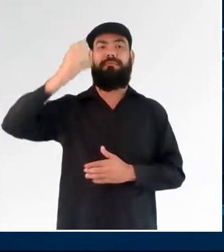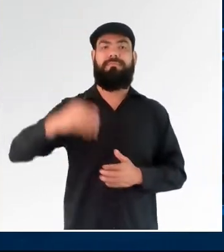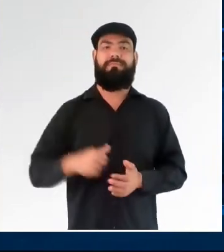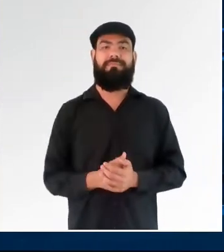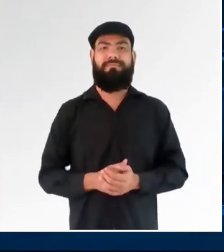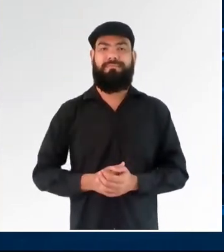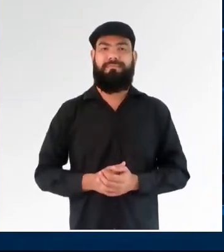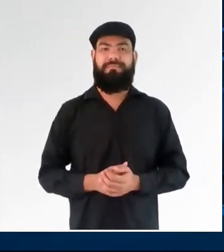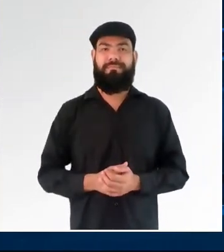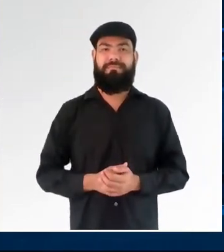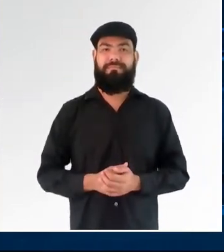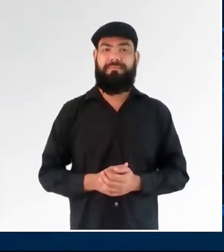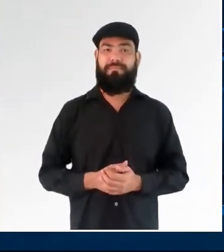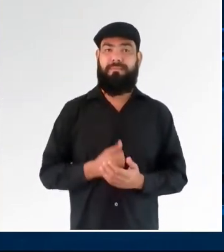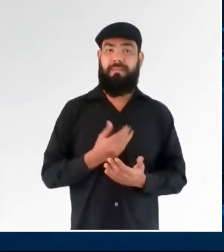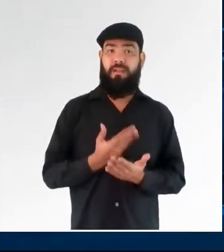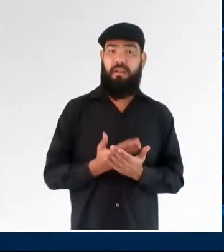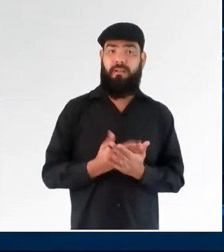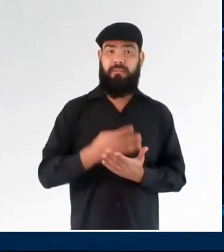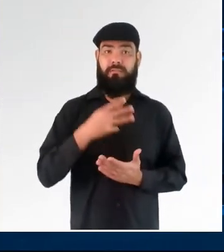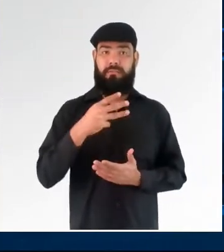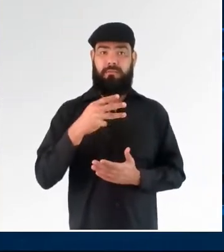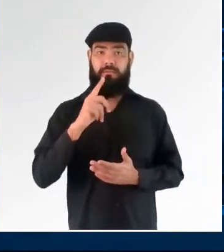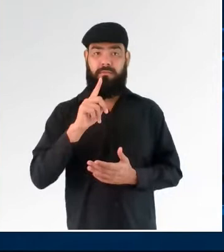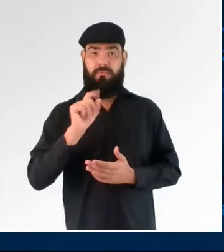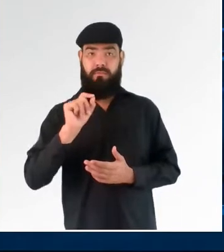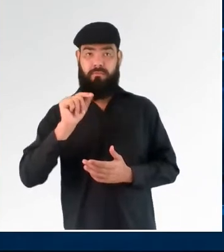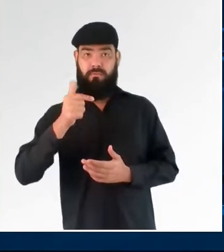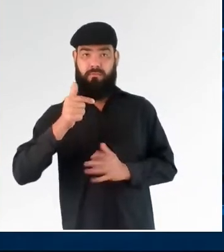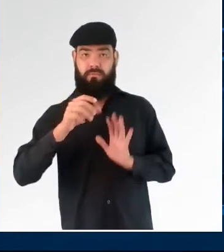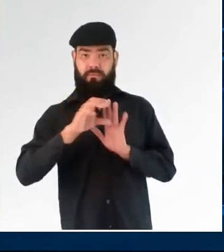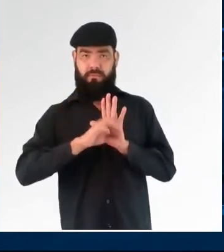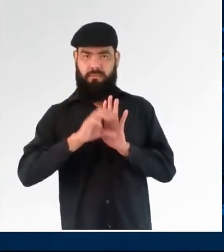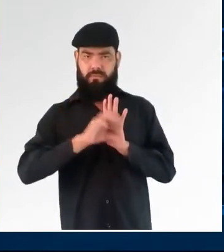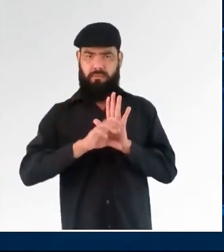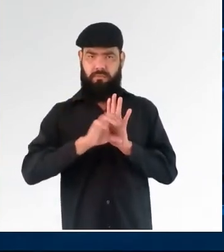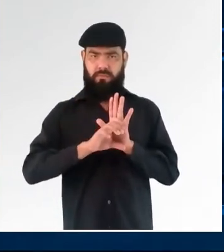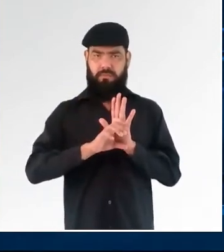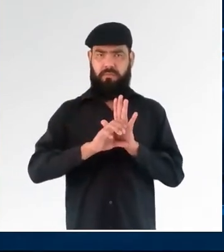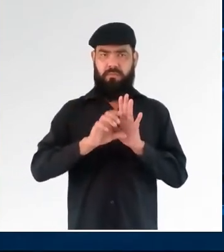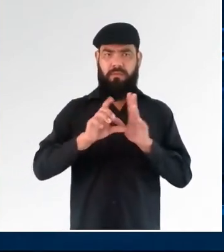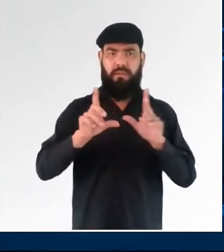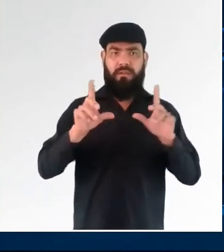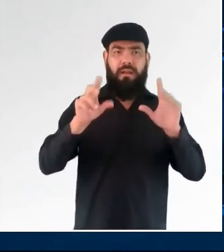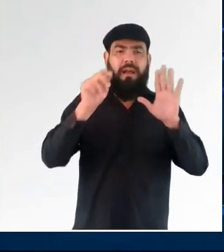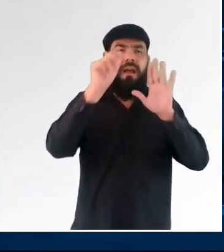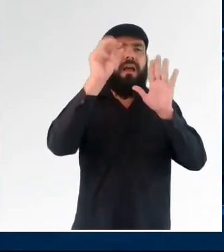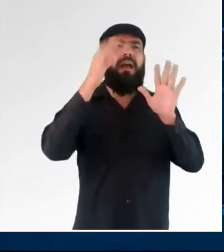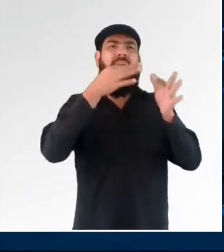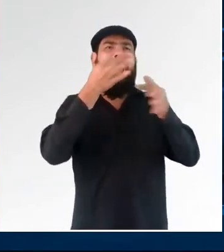Aula 31.2, conteúdo, resenha e resumo.